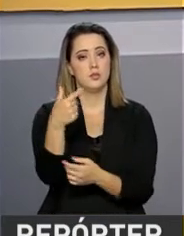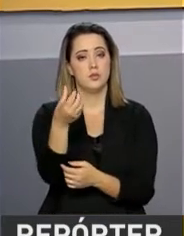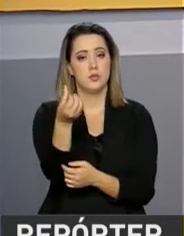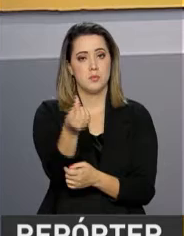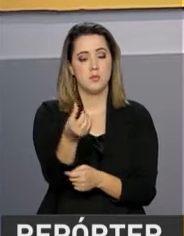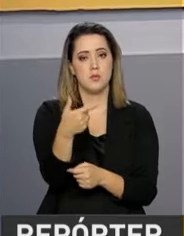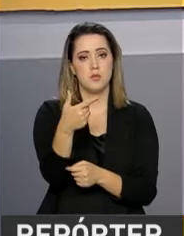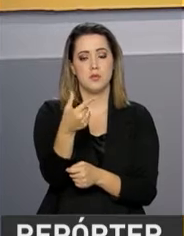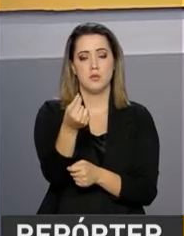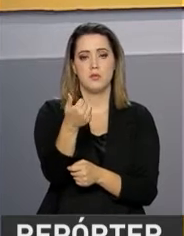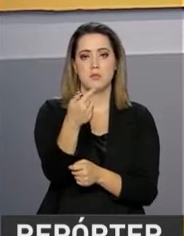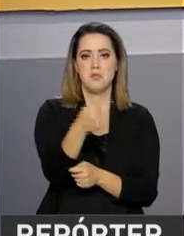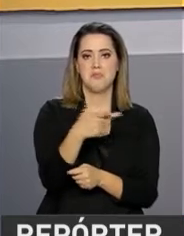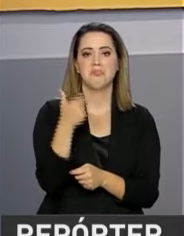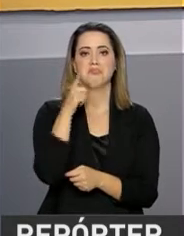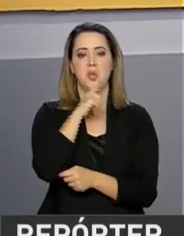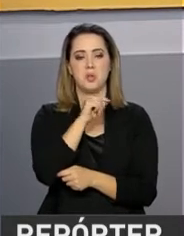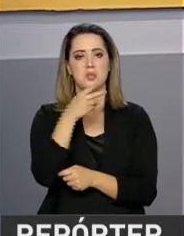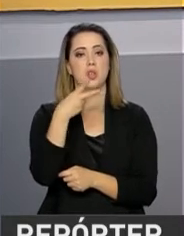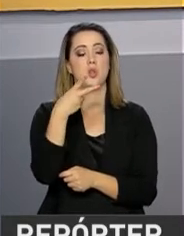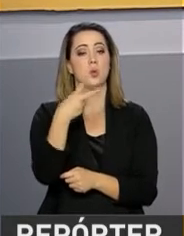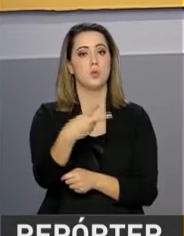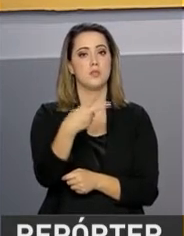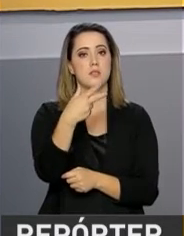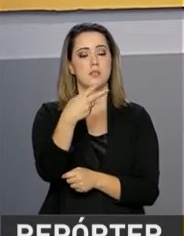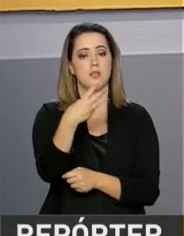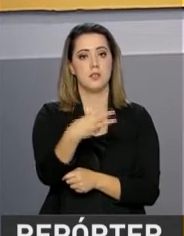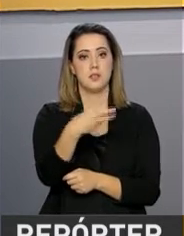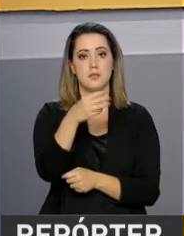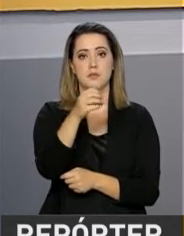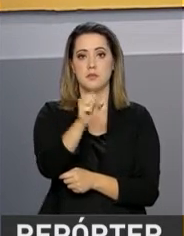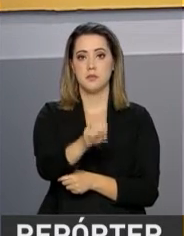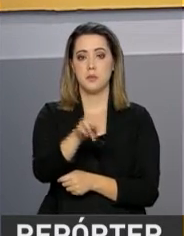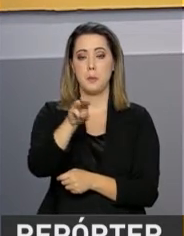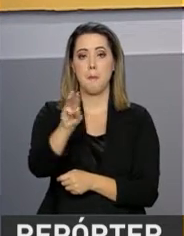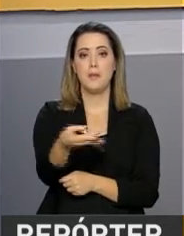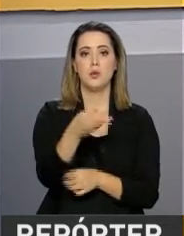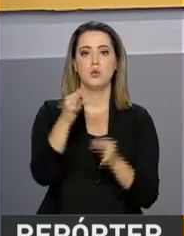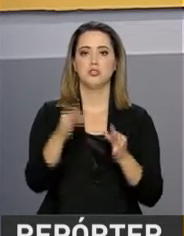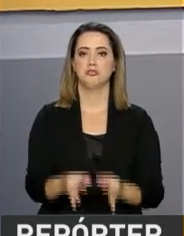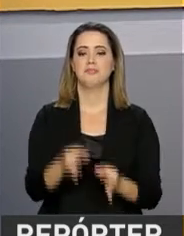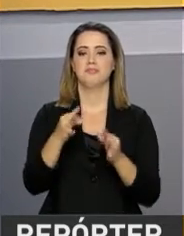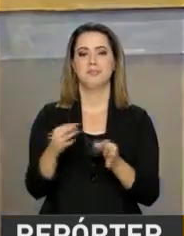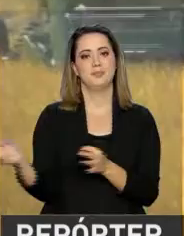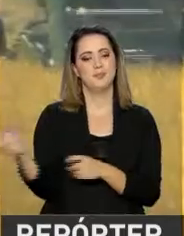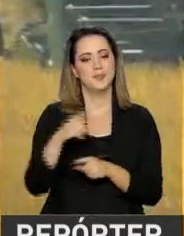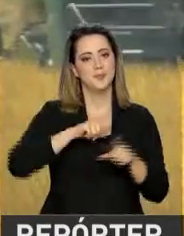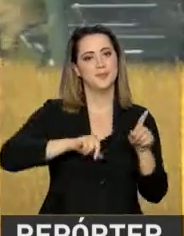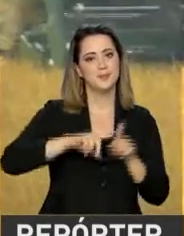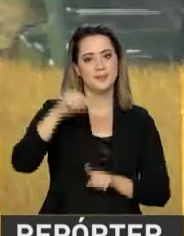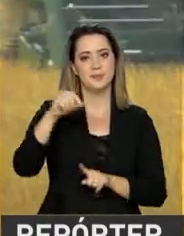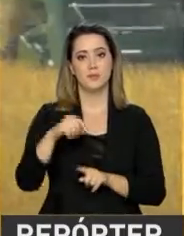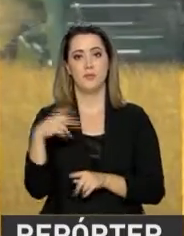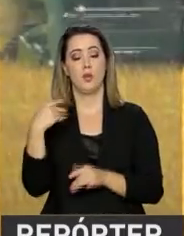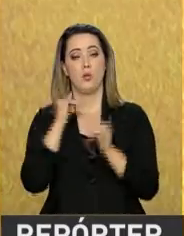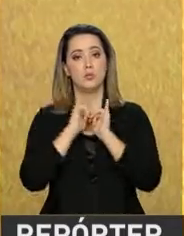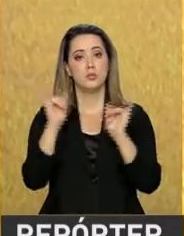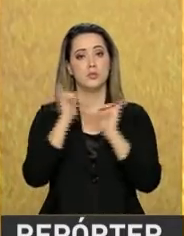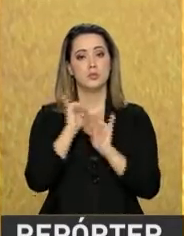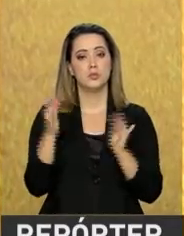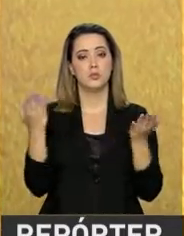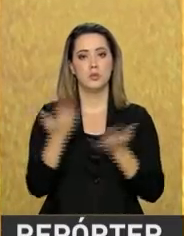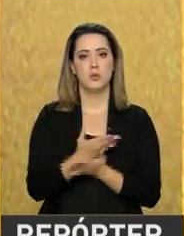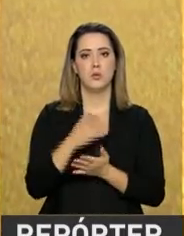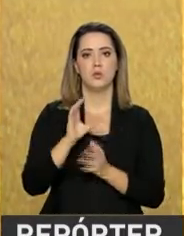deve chegar a 238 milhões de toneladas e bater um novo recorde segundo levantamento divulgado hoje